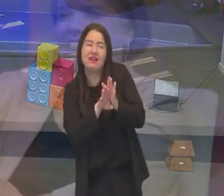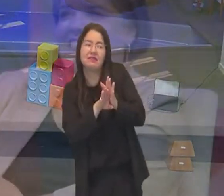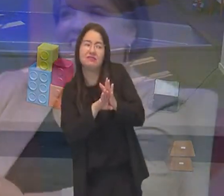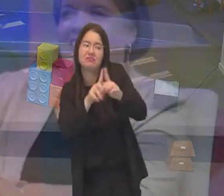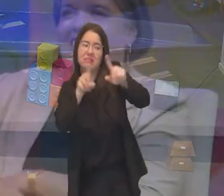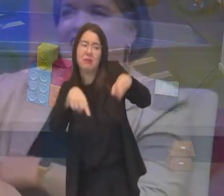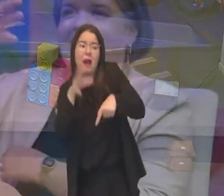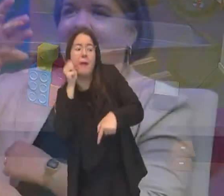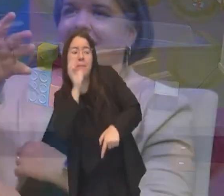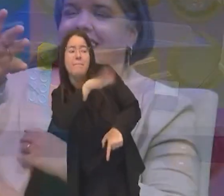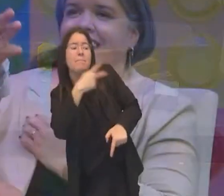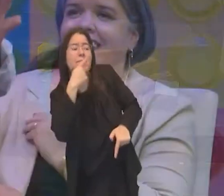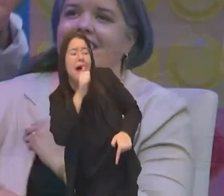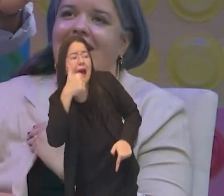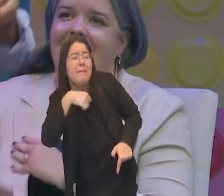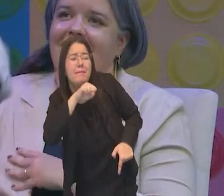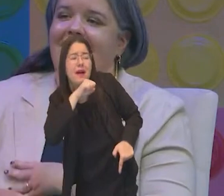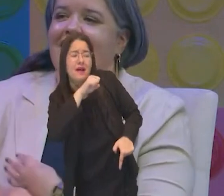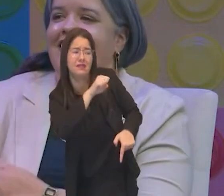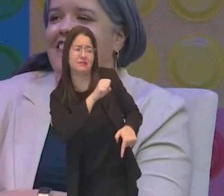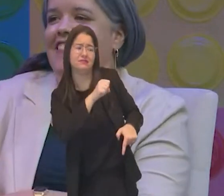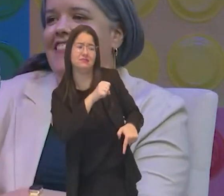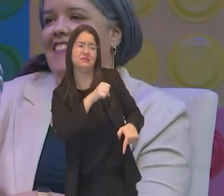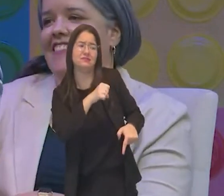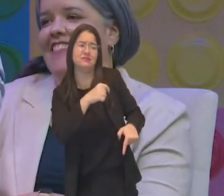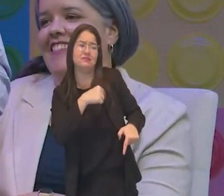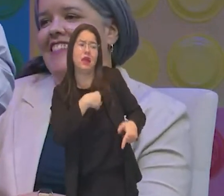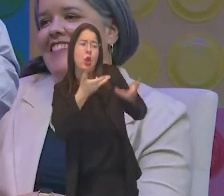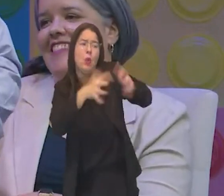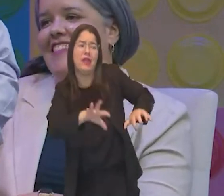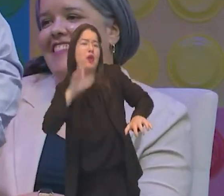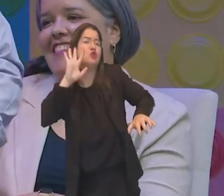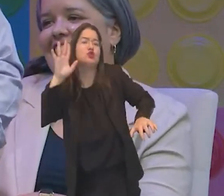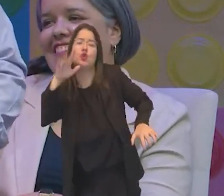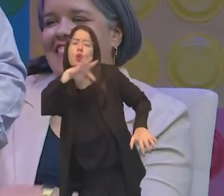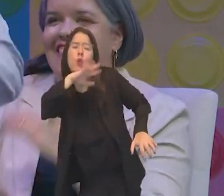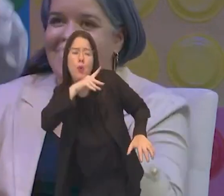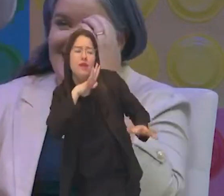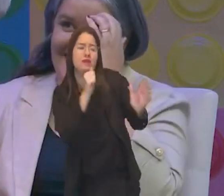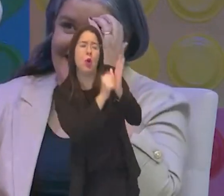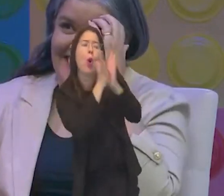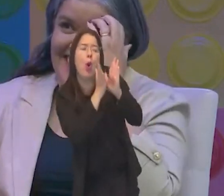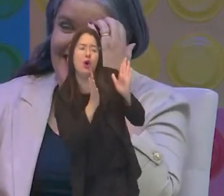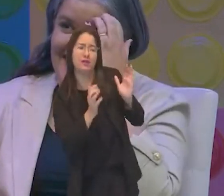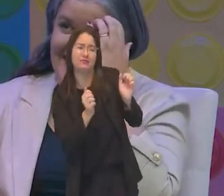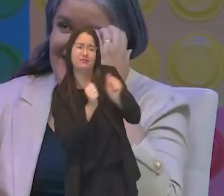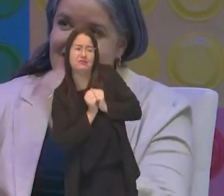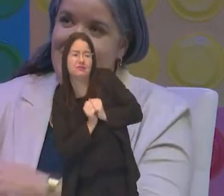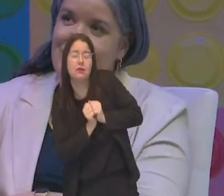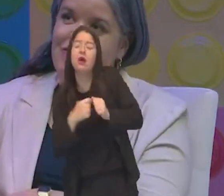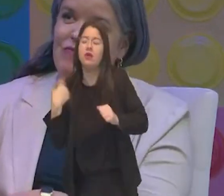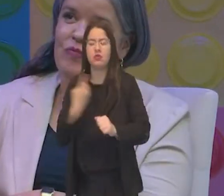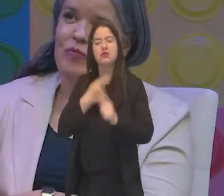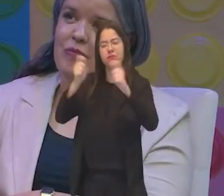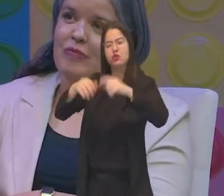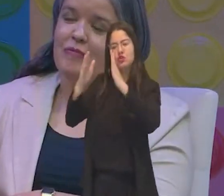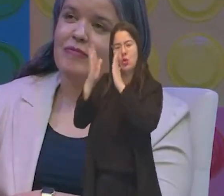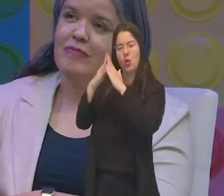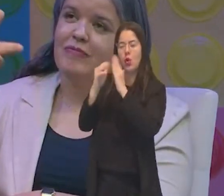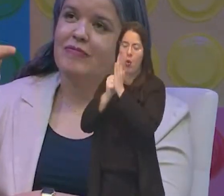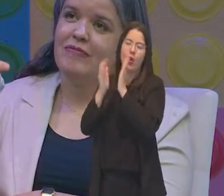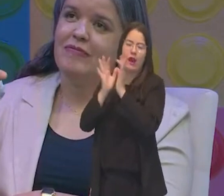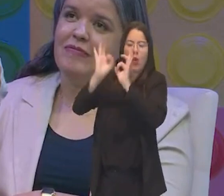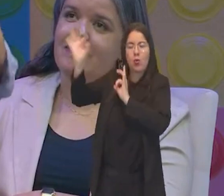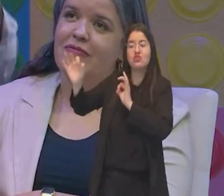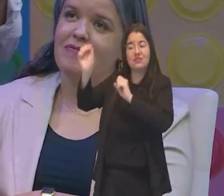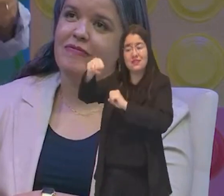falava: pai, mãe, ora para eu não ter sonho ruim, não é? E mesmo à distância a gente pode orar, é verdade, mas aquela palavra